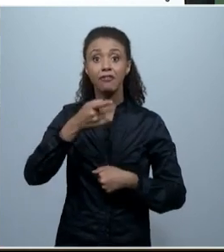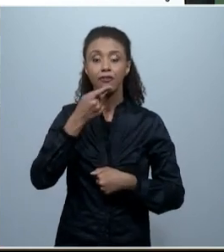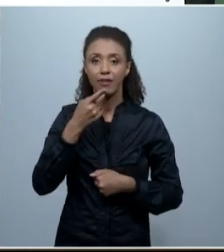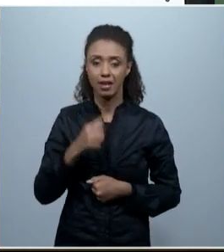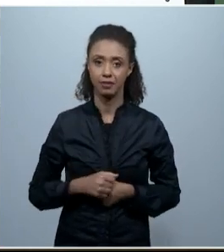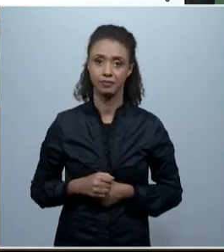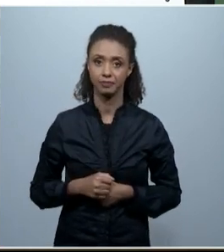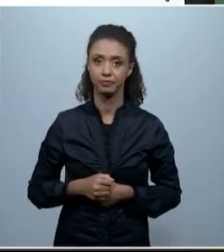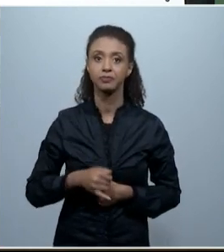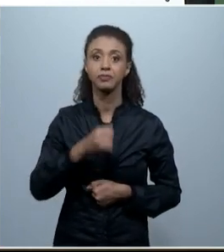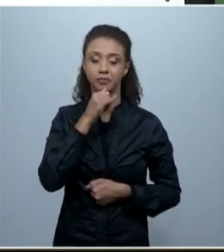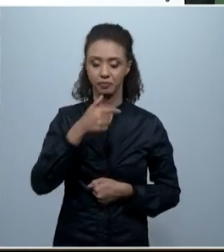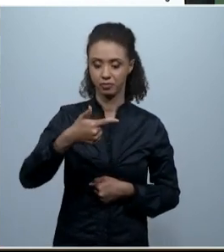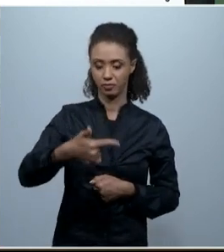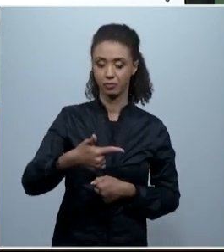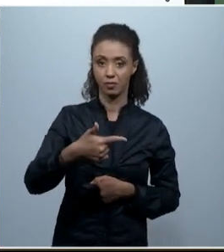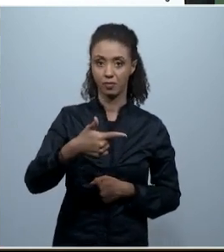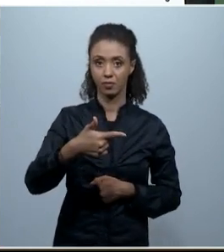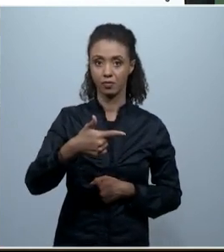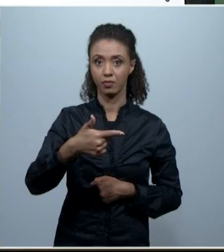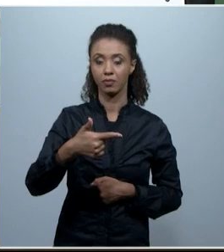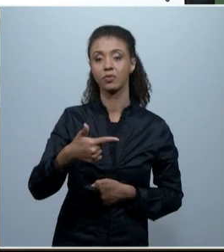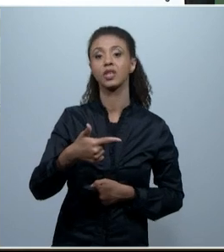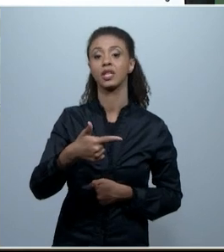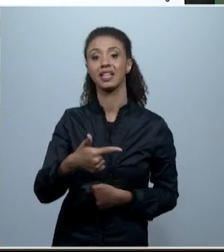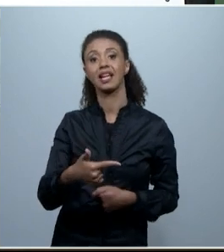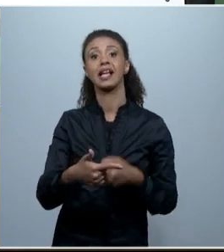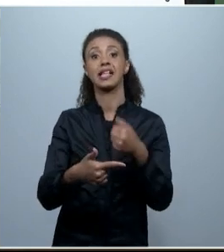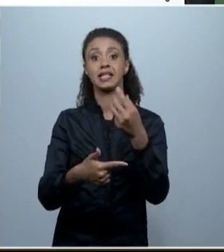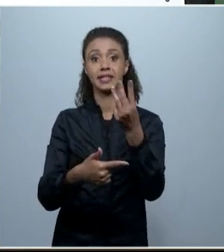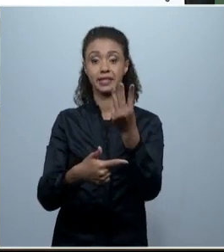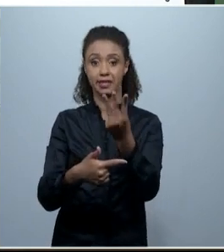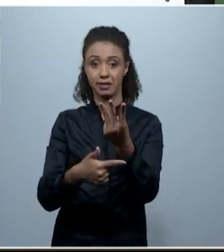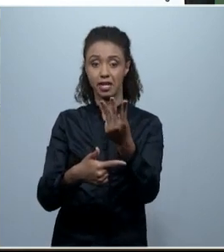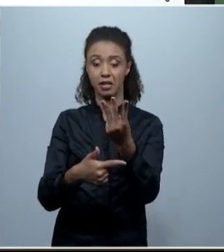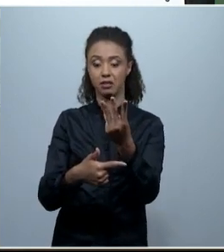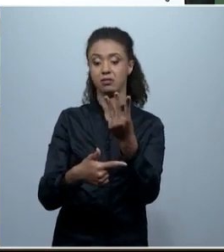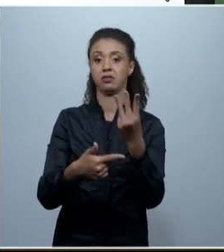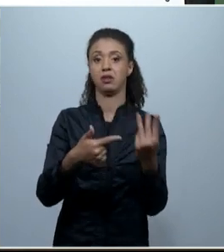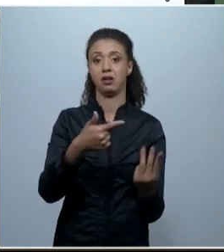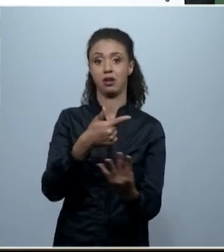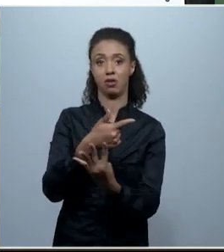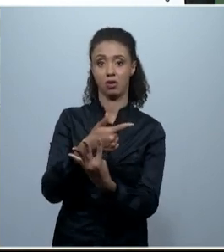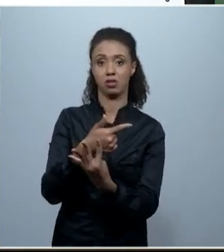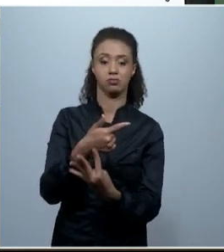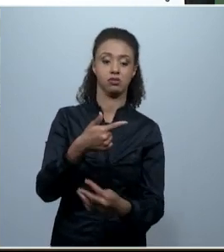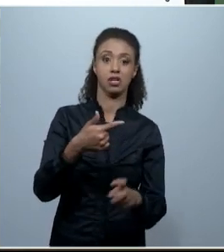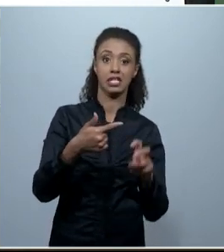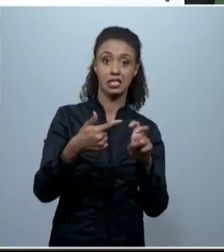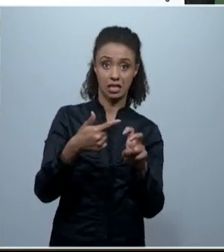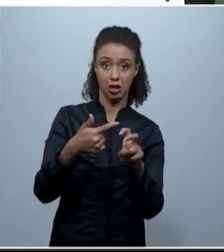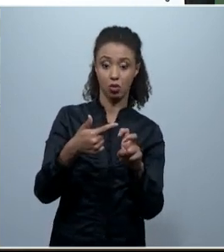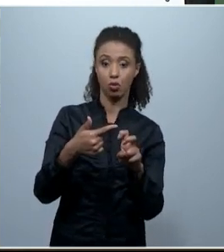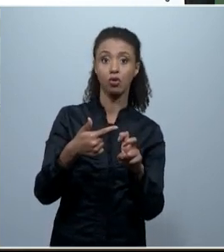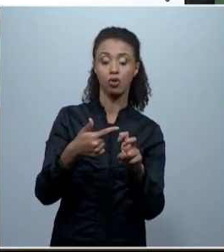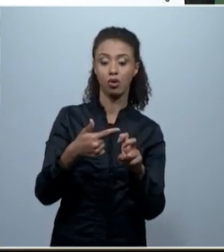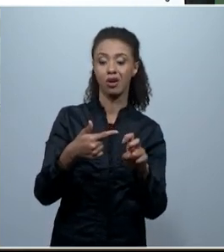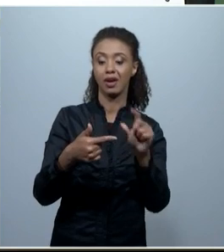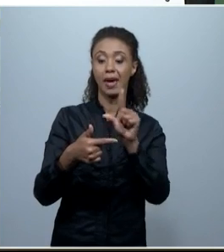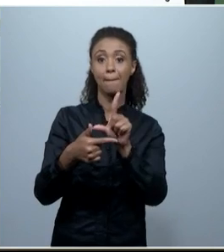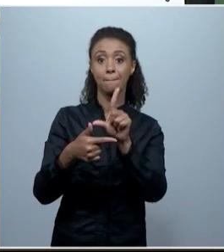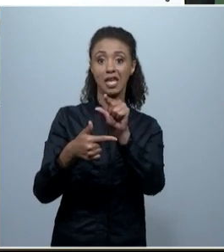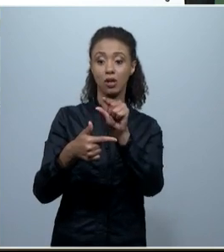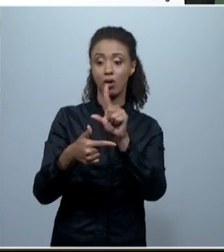quatro é menor do que 3 + 5 e q5 é menor do que 3 mais quatro você está provando que existe um